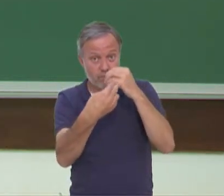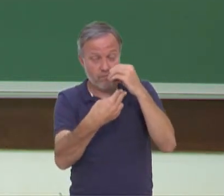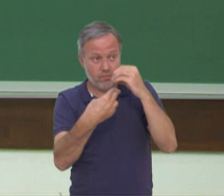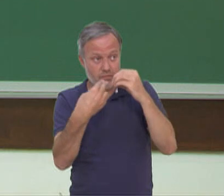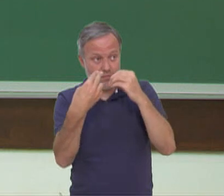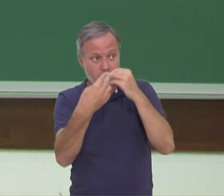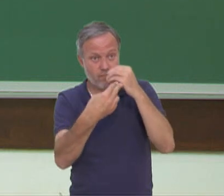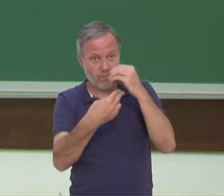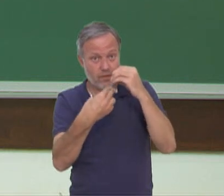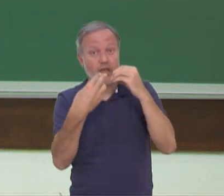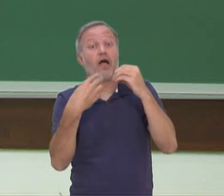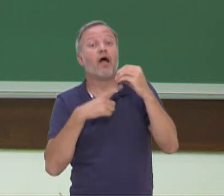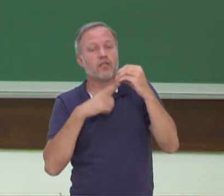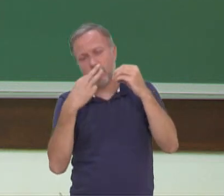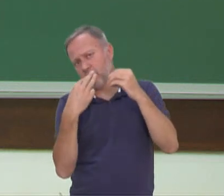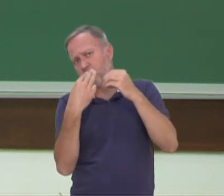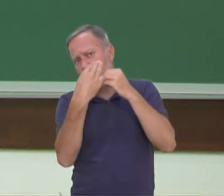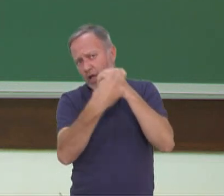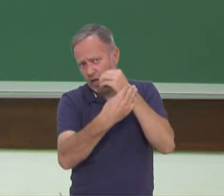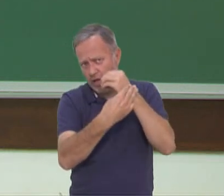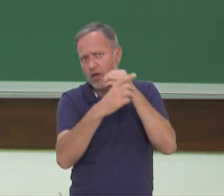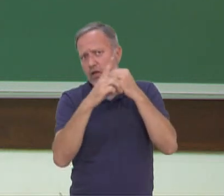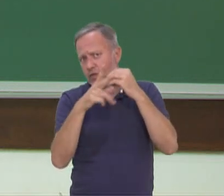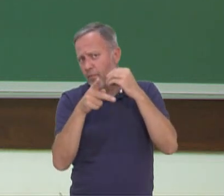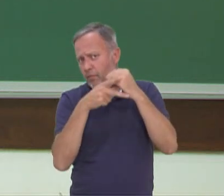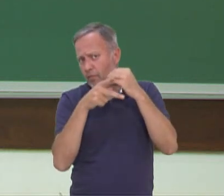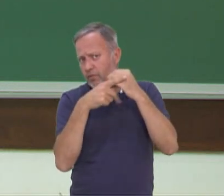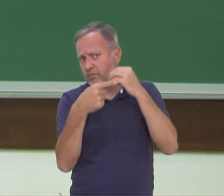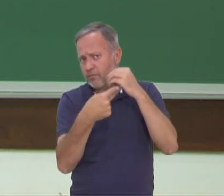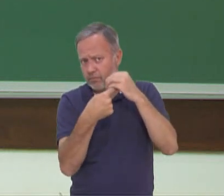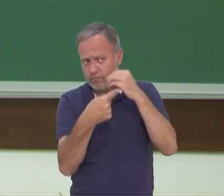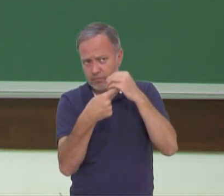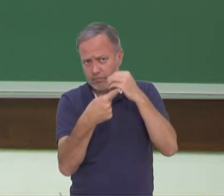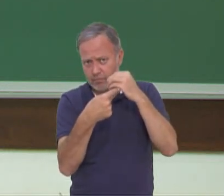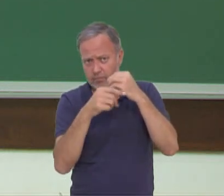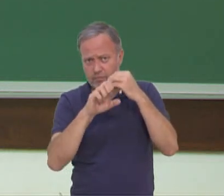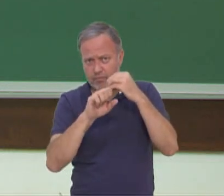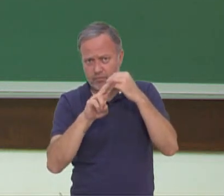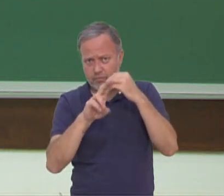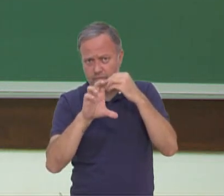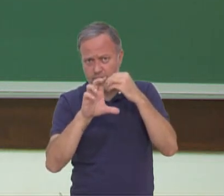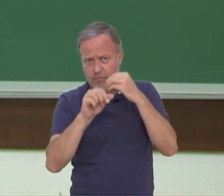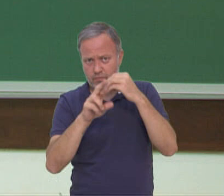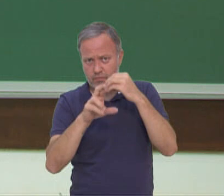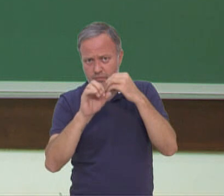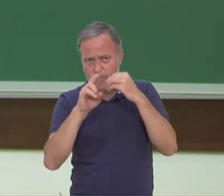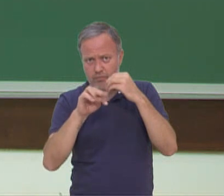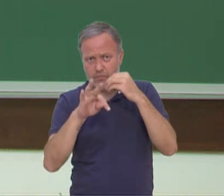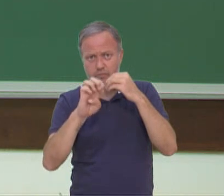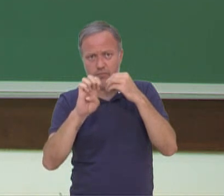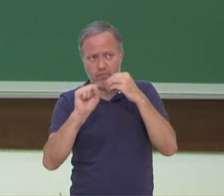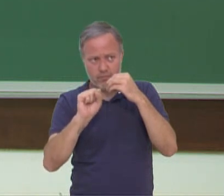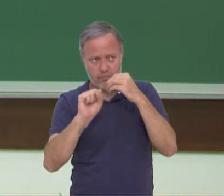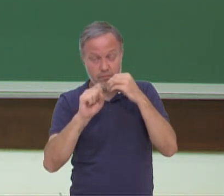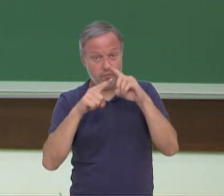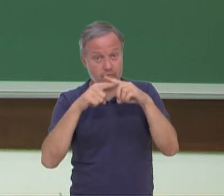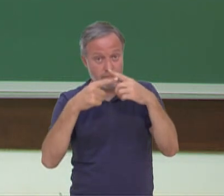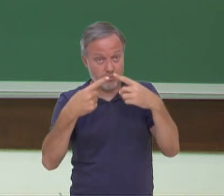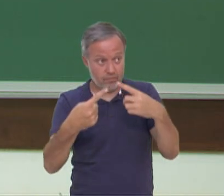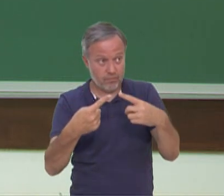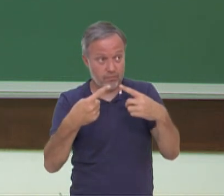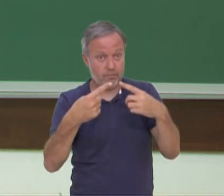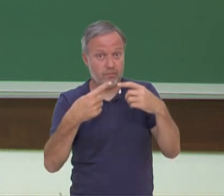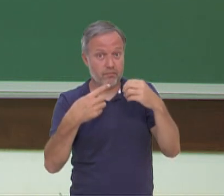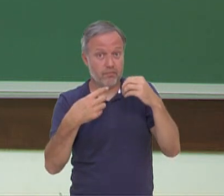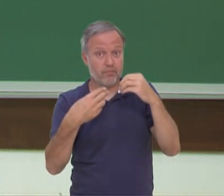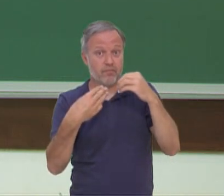Algumas vezes esse núcleo tem uma membrana só para ele. Células eucariontes. Tá? As células